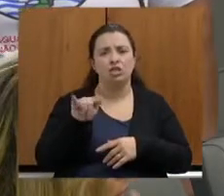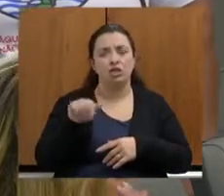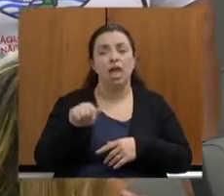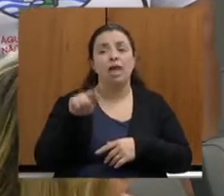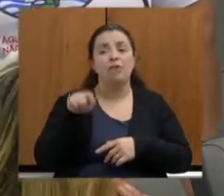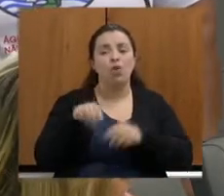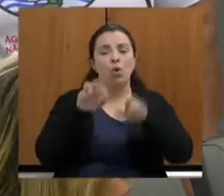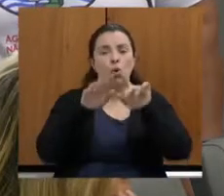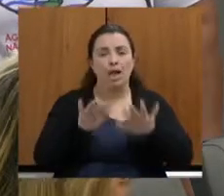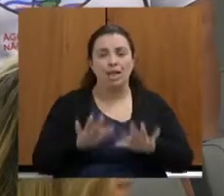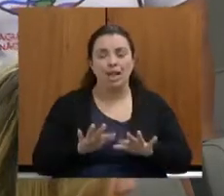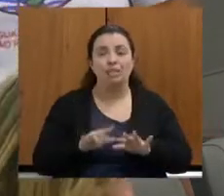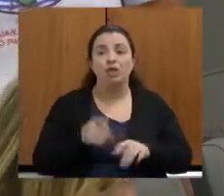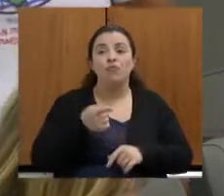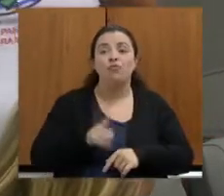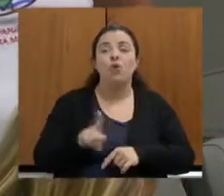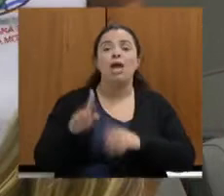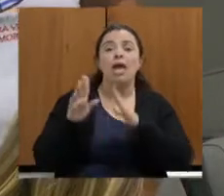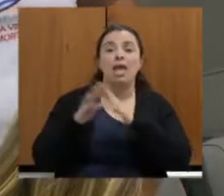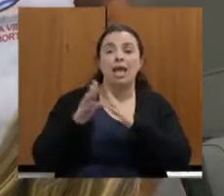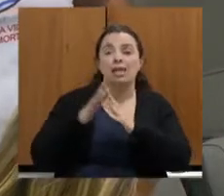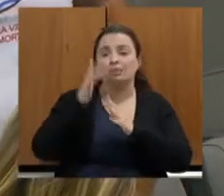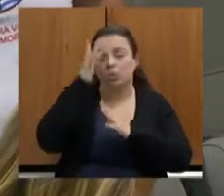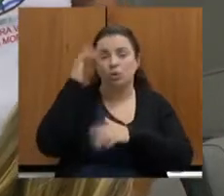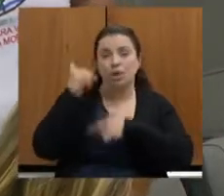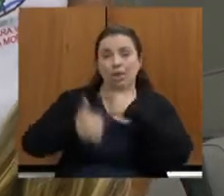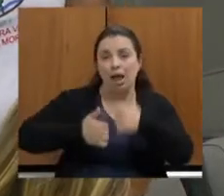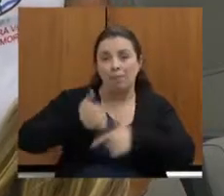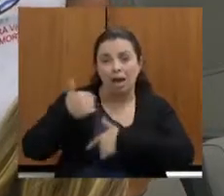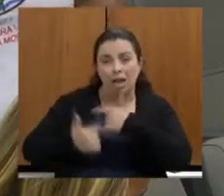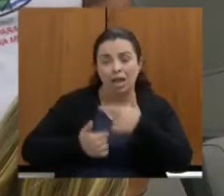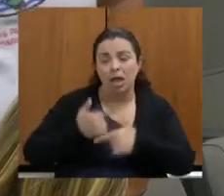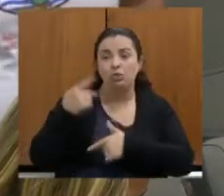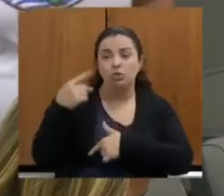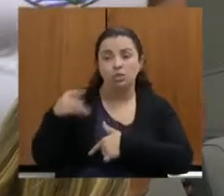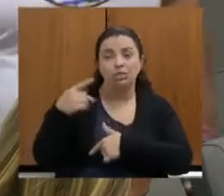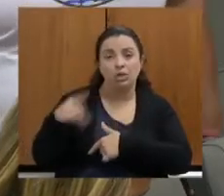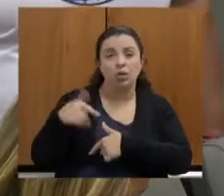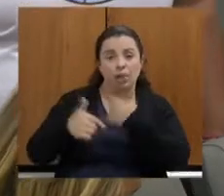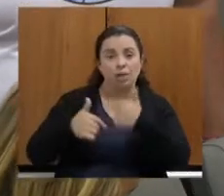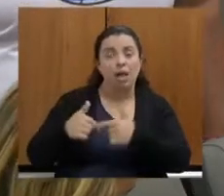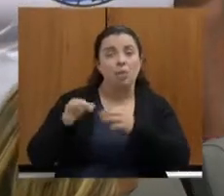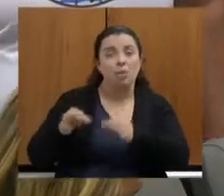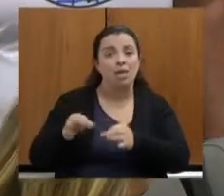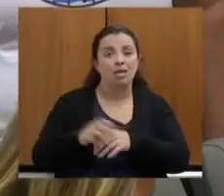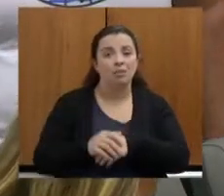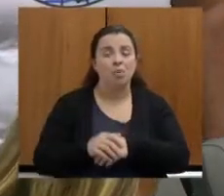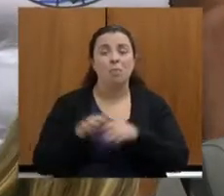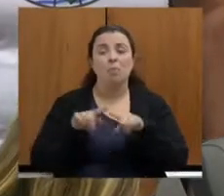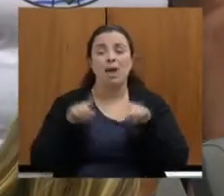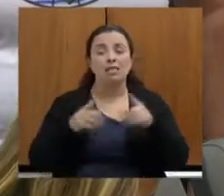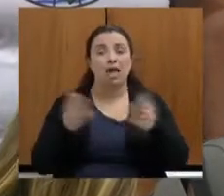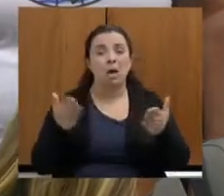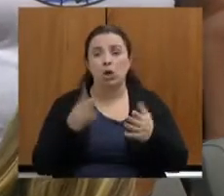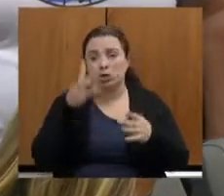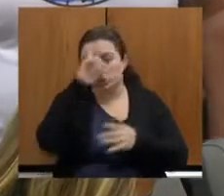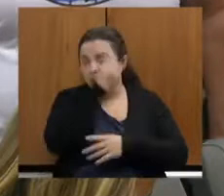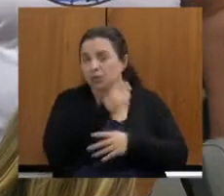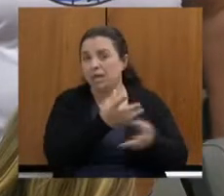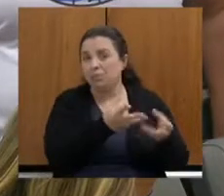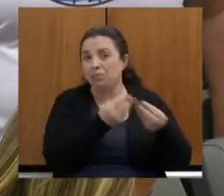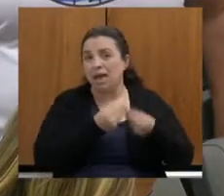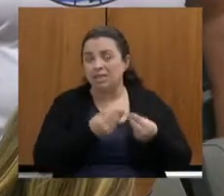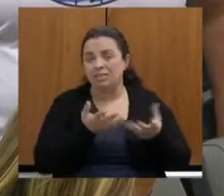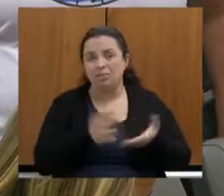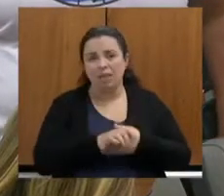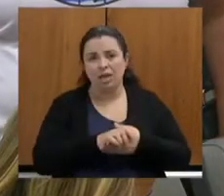pegou as pessoas ali dentro de casa trabalhando na atividade que ela exercia e ainda tem essa dificuldade quer um